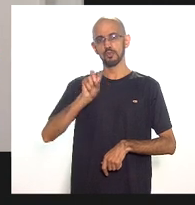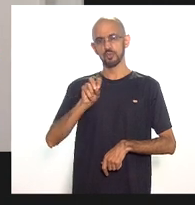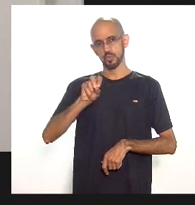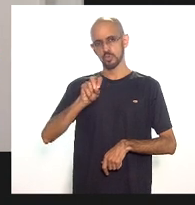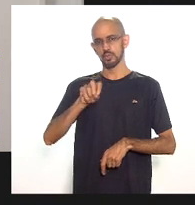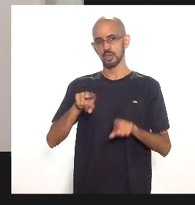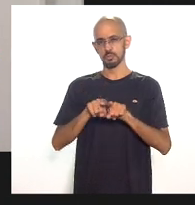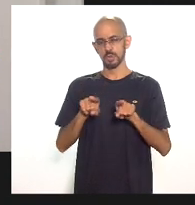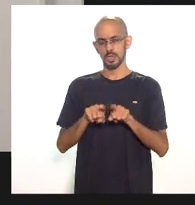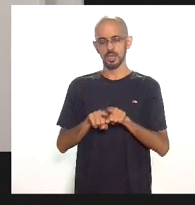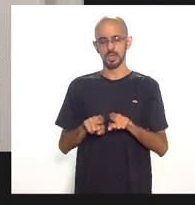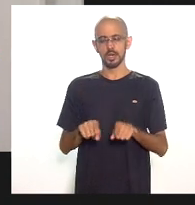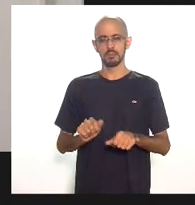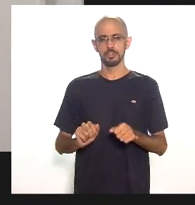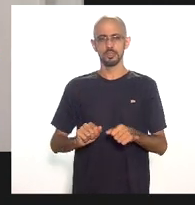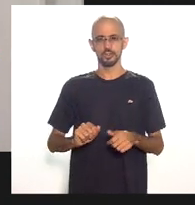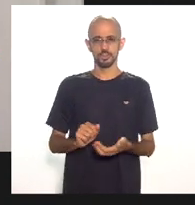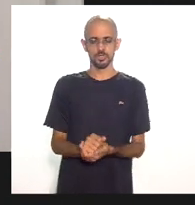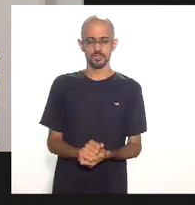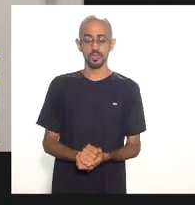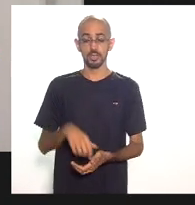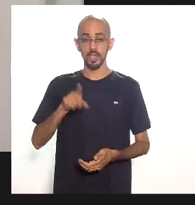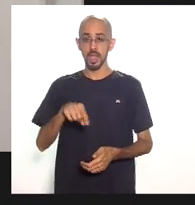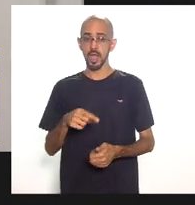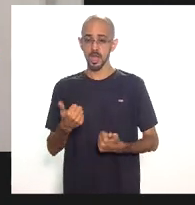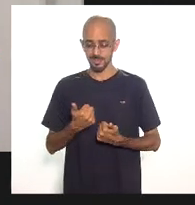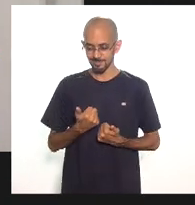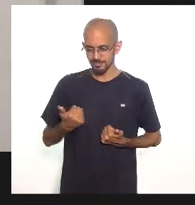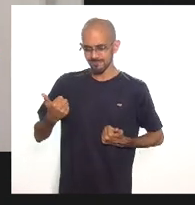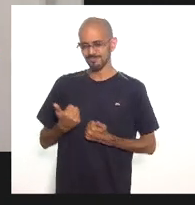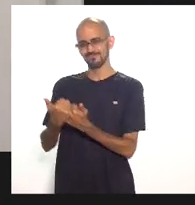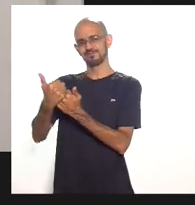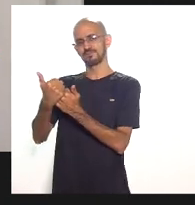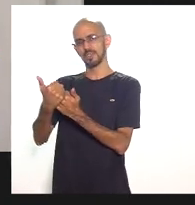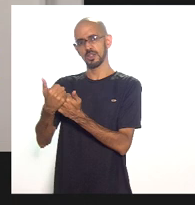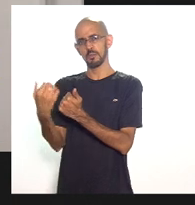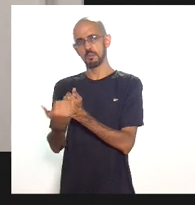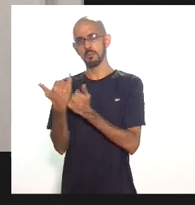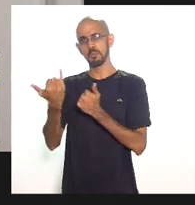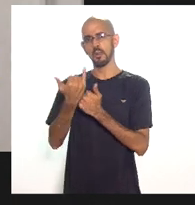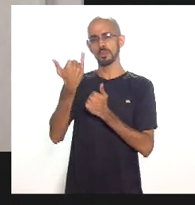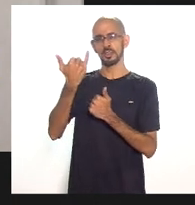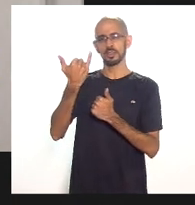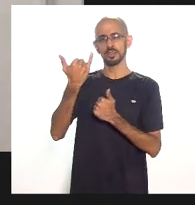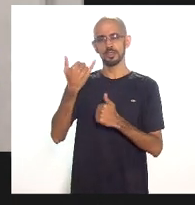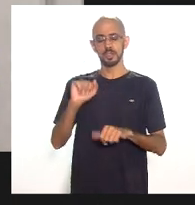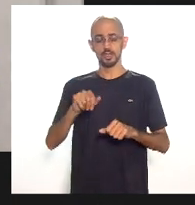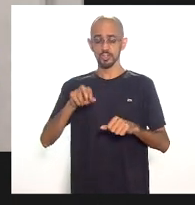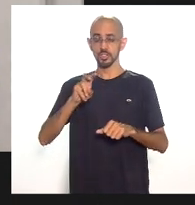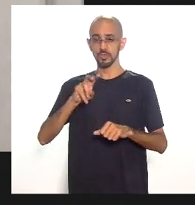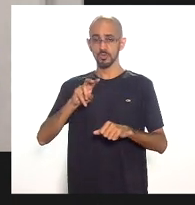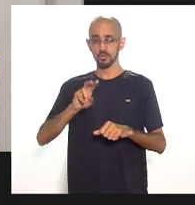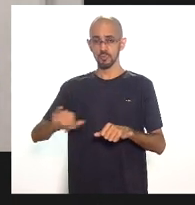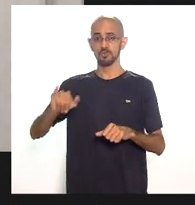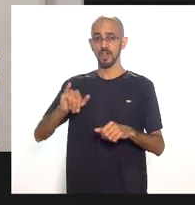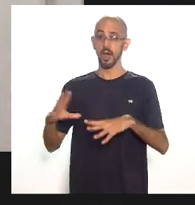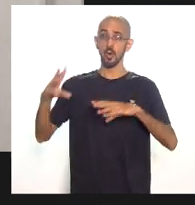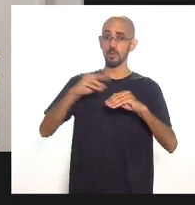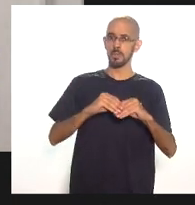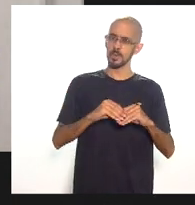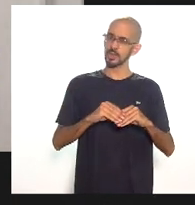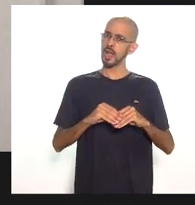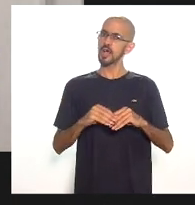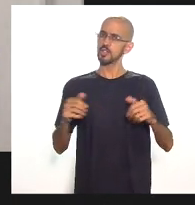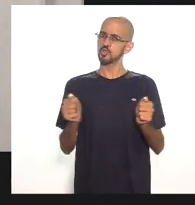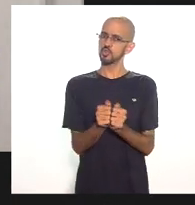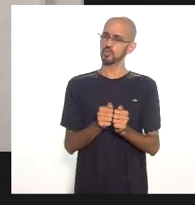Eu acho que são forças importantes, não é? Que vão fazer a diferença junto conosco nessa